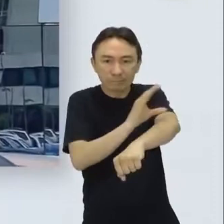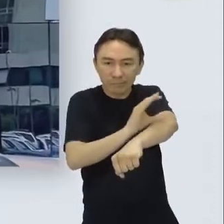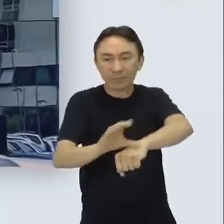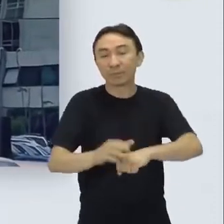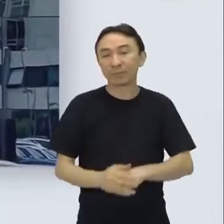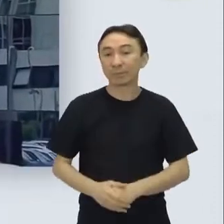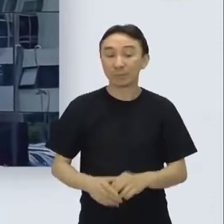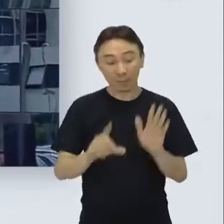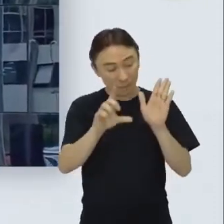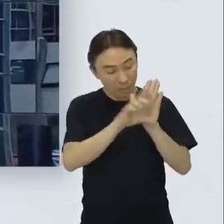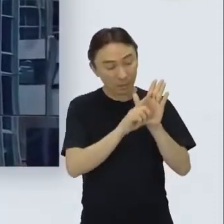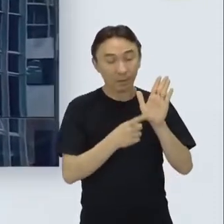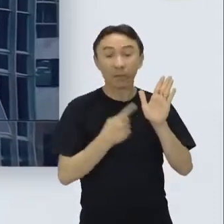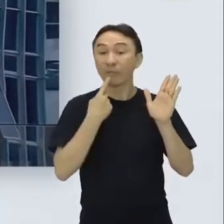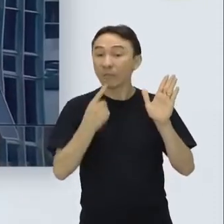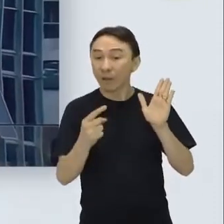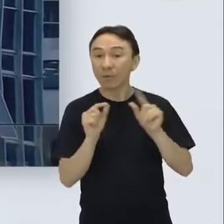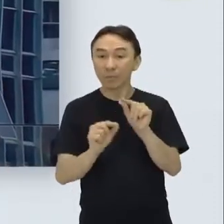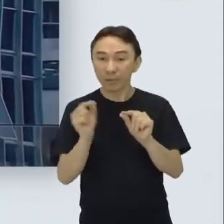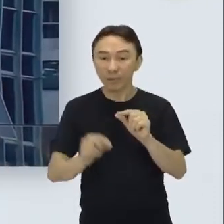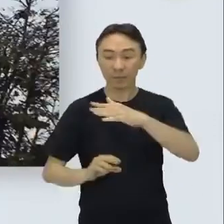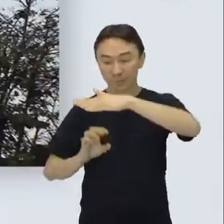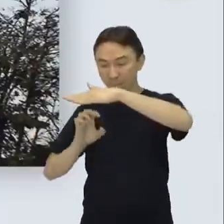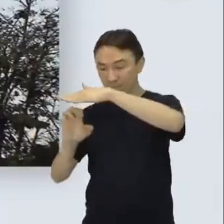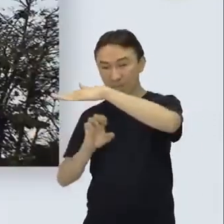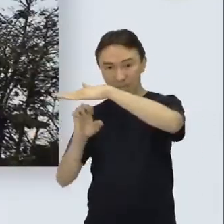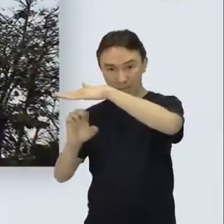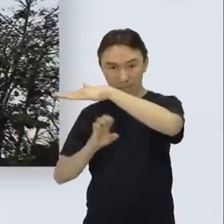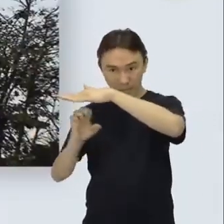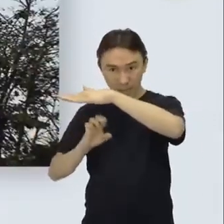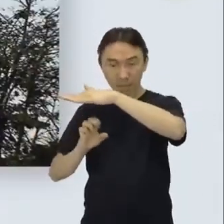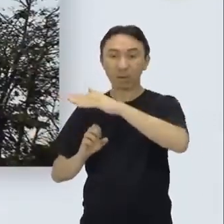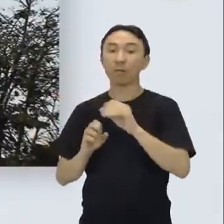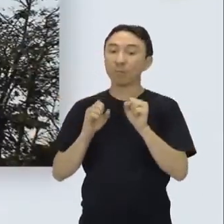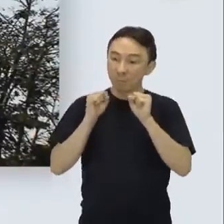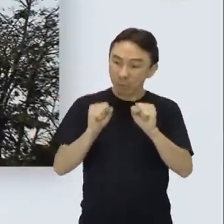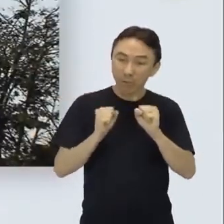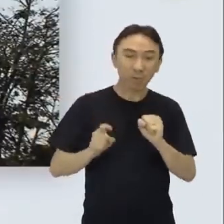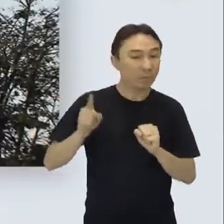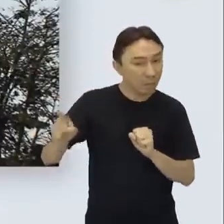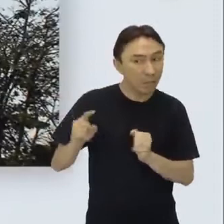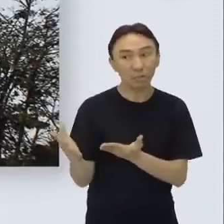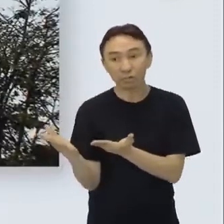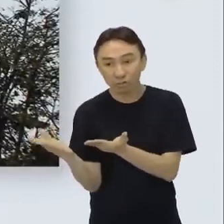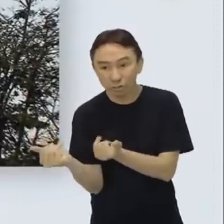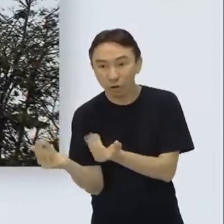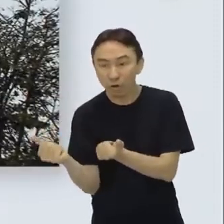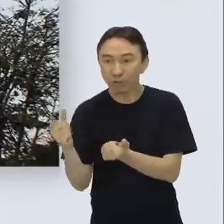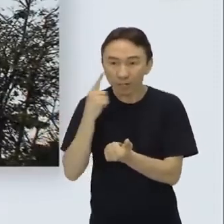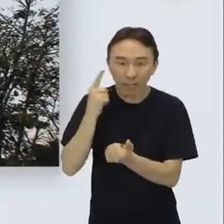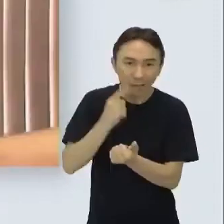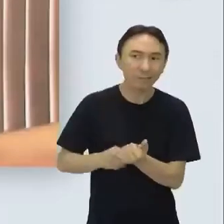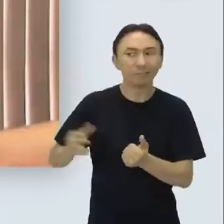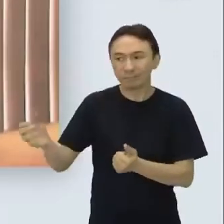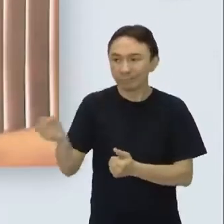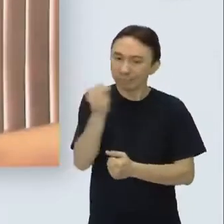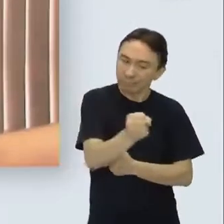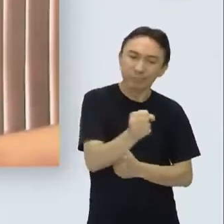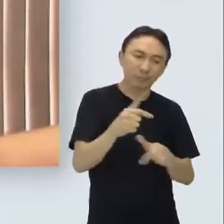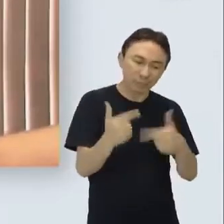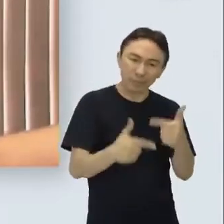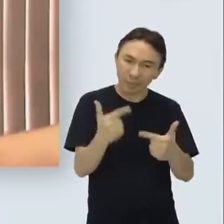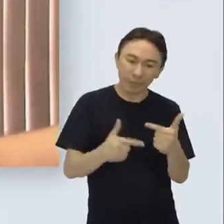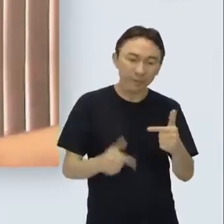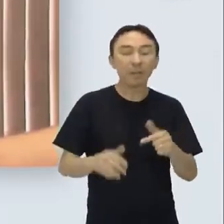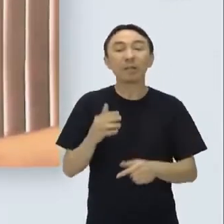prevê que empresas de médio e grande porte devem contratar esses jovens como menores aprendizes. A grande vantagem